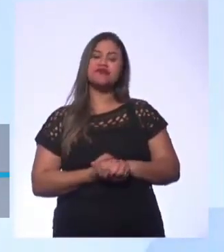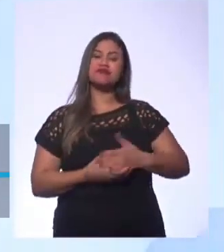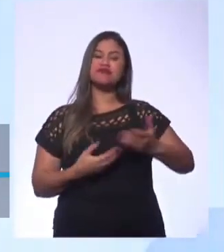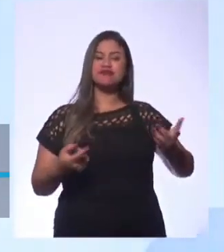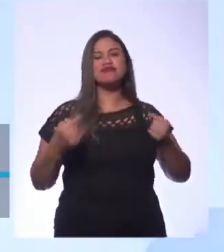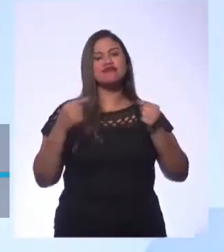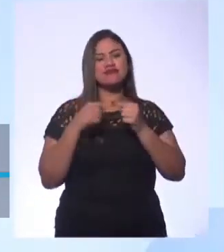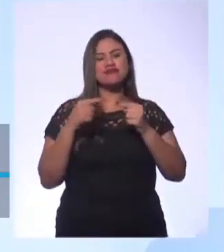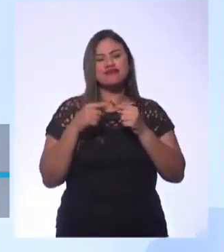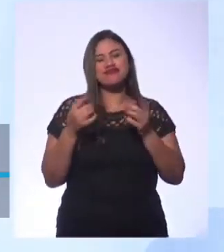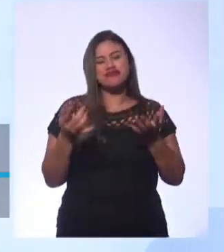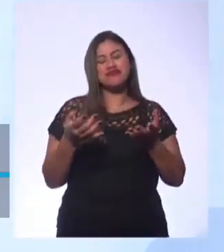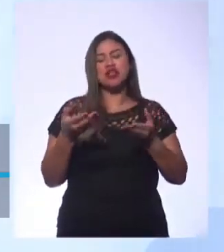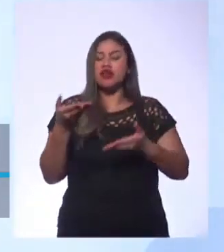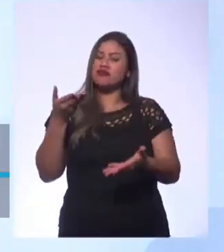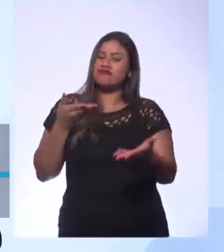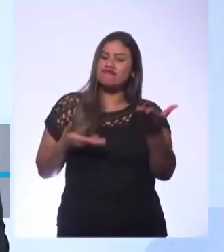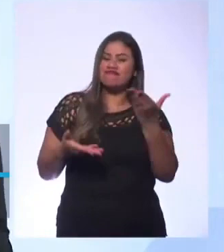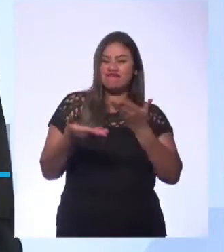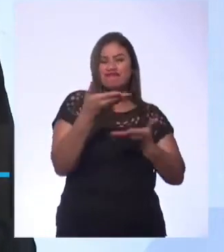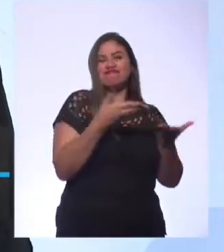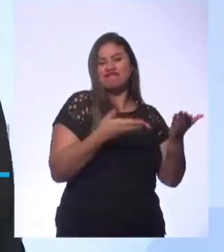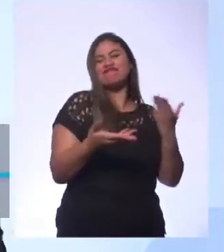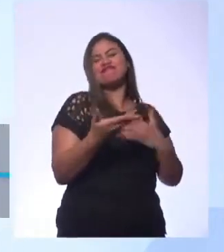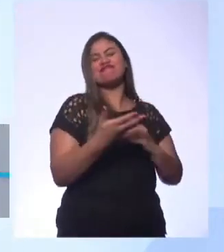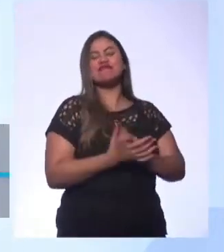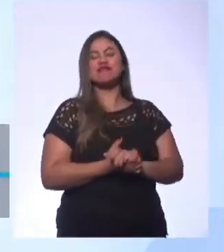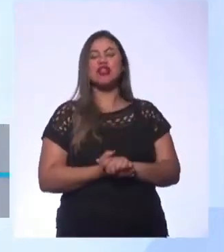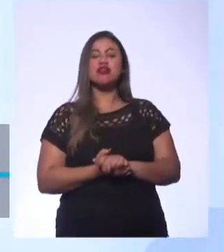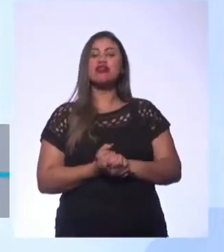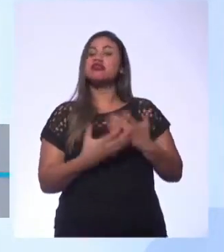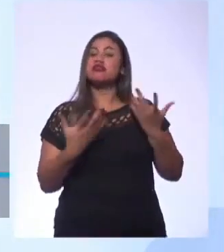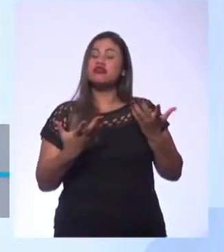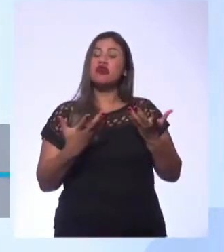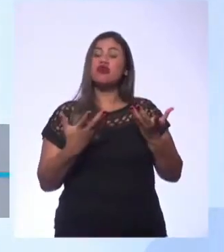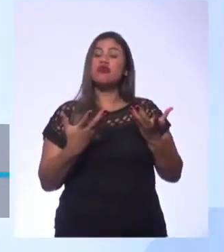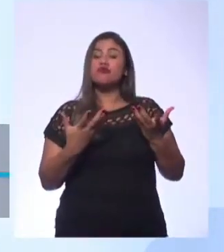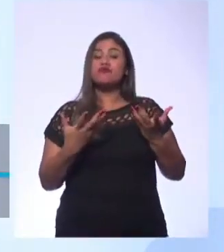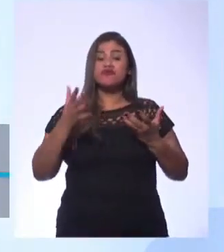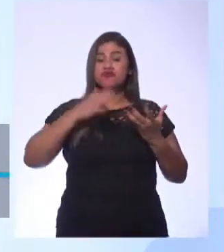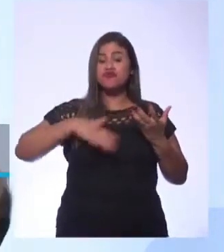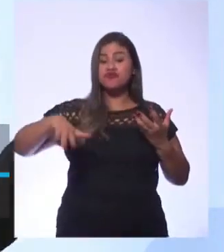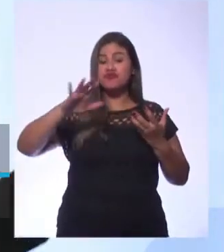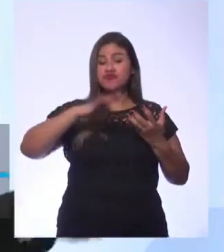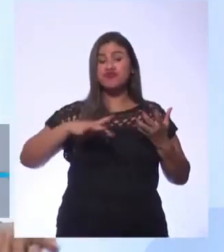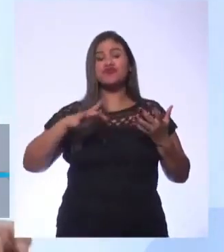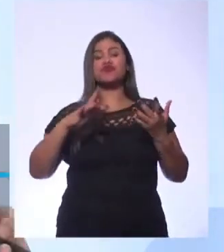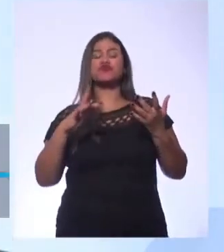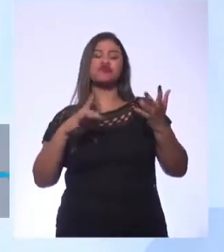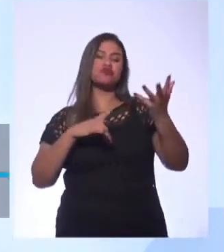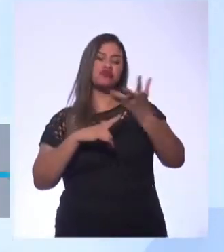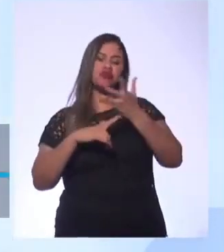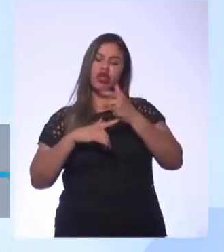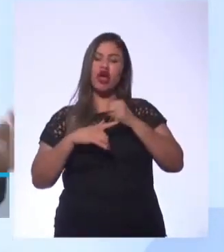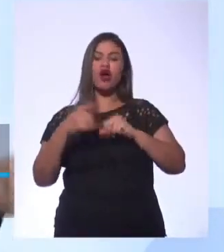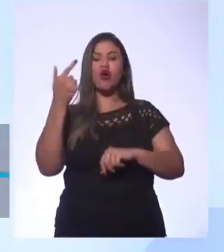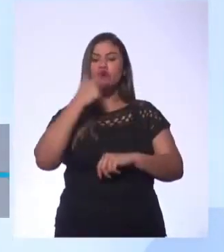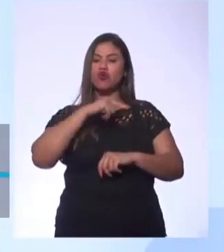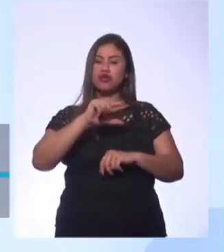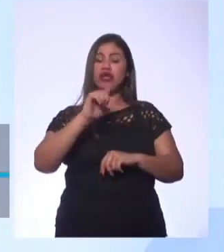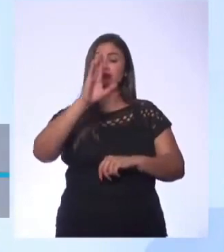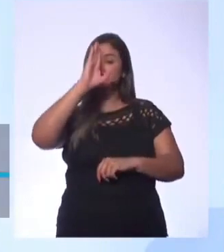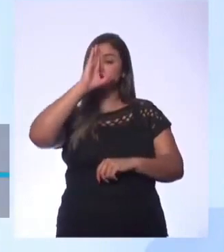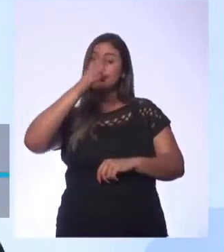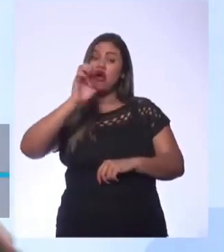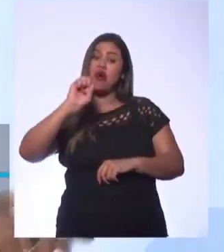uma forma de interação. Então, desse jeito, gente, todos os participantes da obra, de forma direta, né, ou